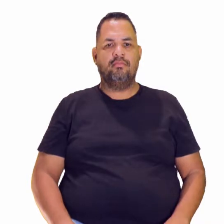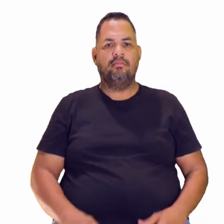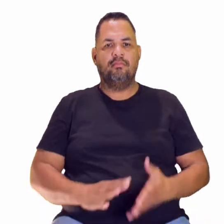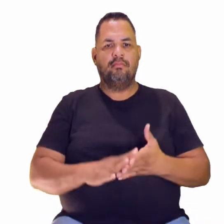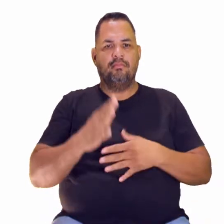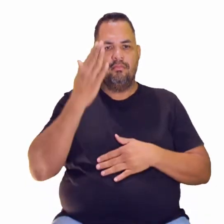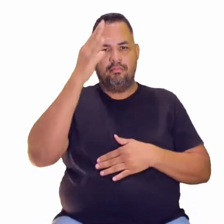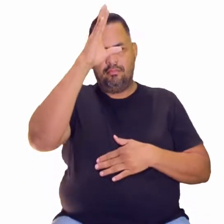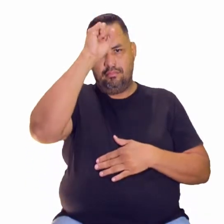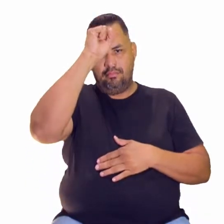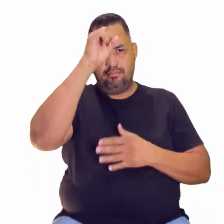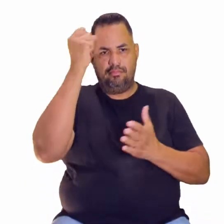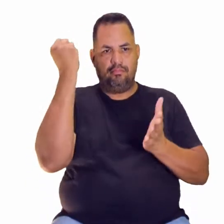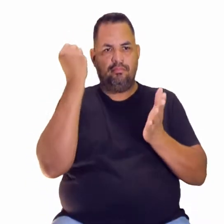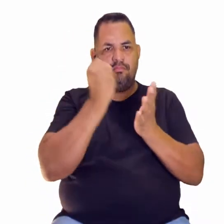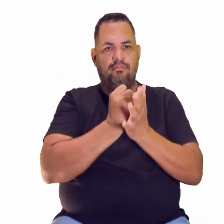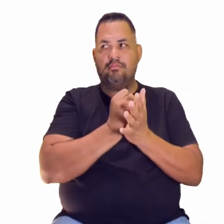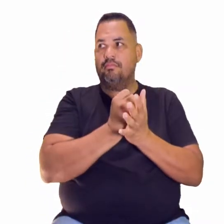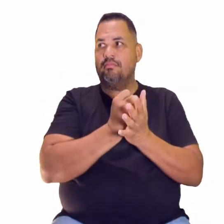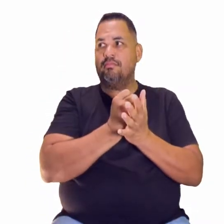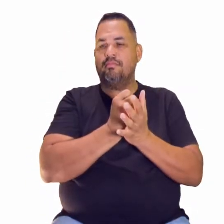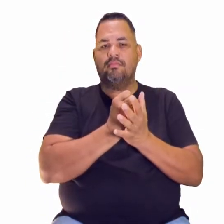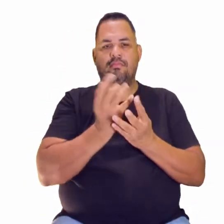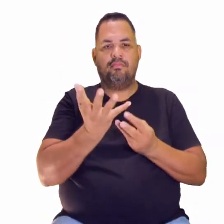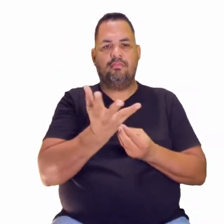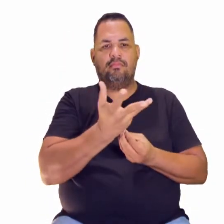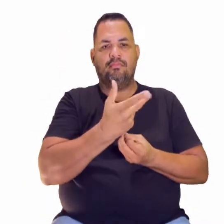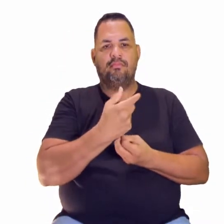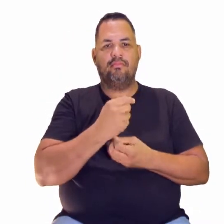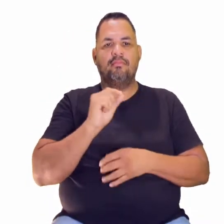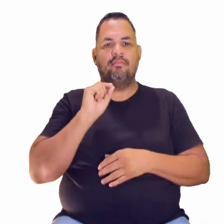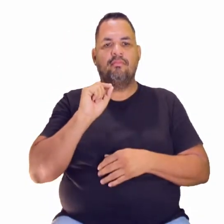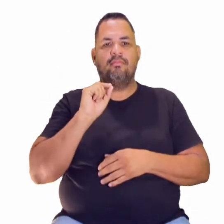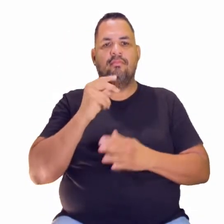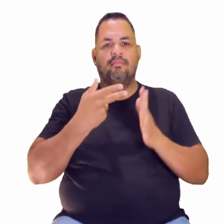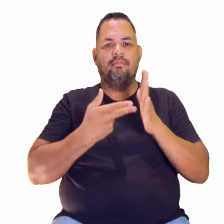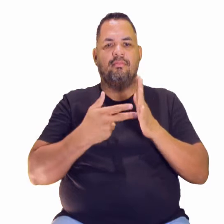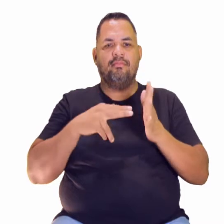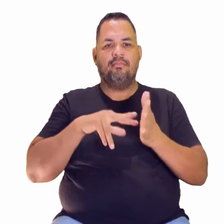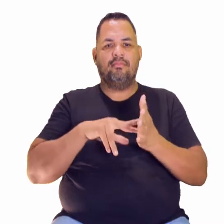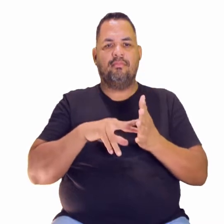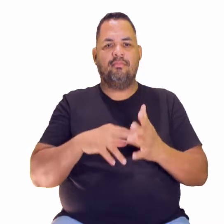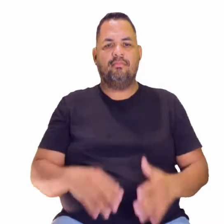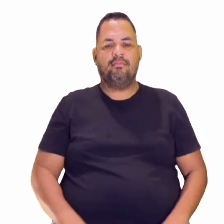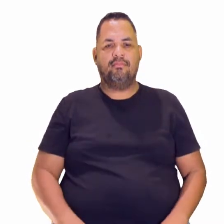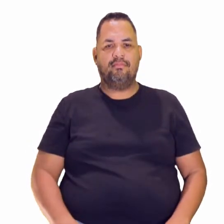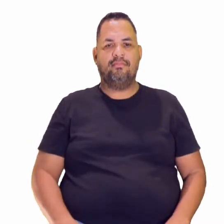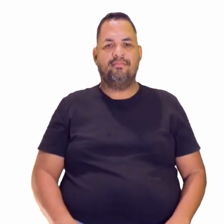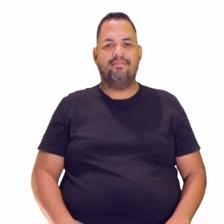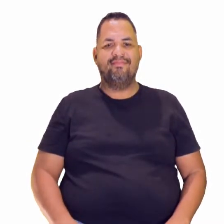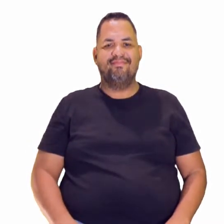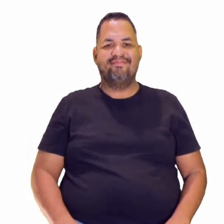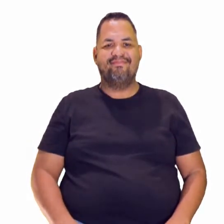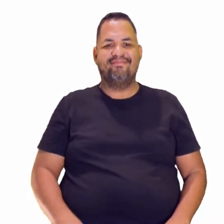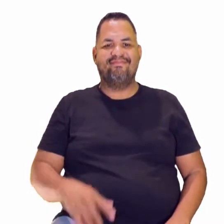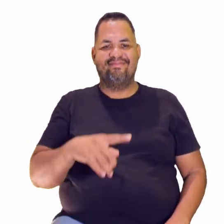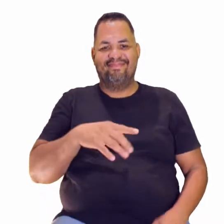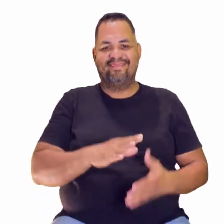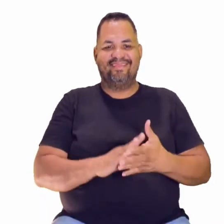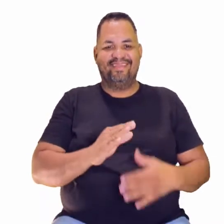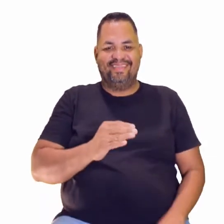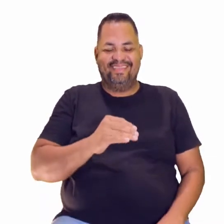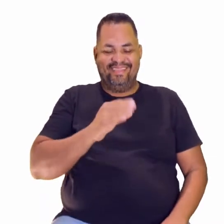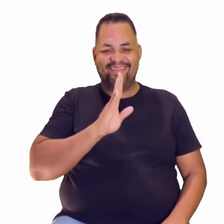Apropriar-se do patrimônio artístico, né? O que quer dizer isso? É que você vai tomar